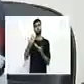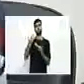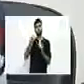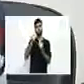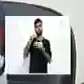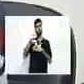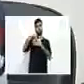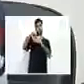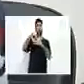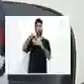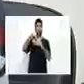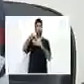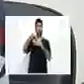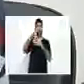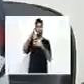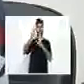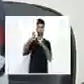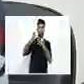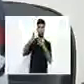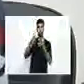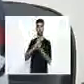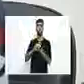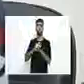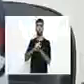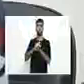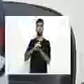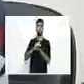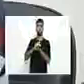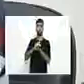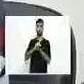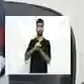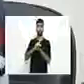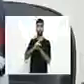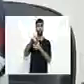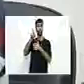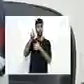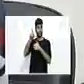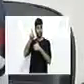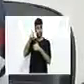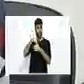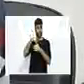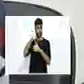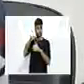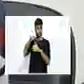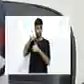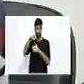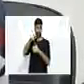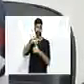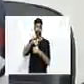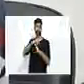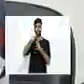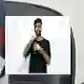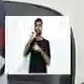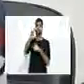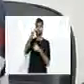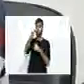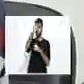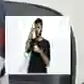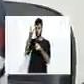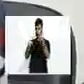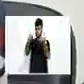frente lá um período e lá naquele momento tinha oit pessoas